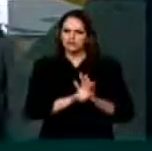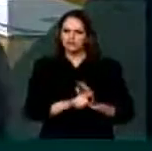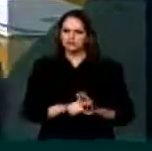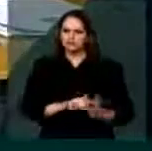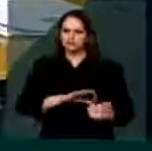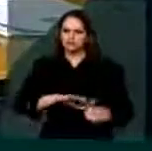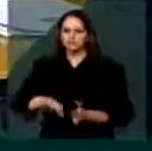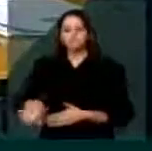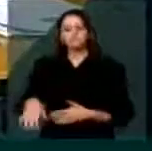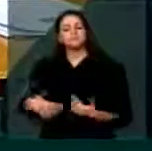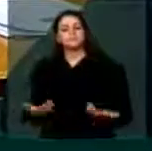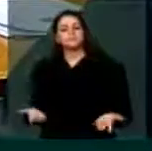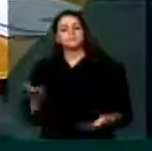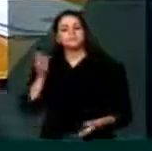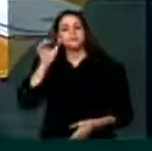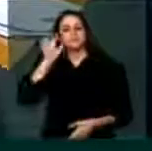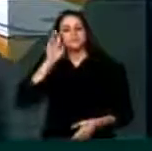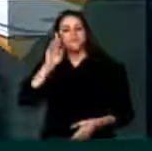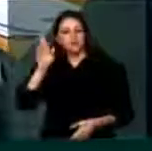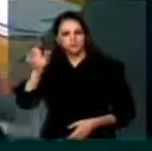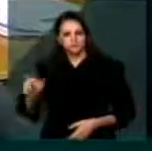Diante disso, eu quero perguntar à senhora.